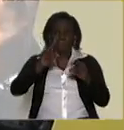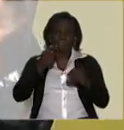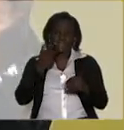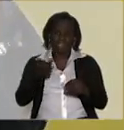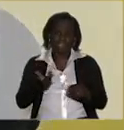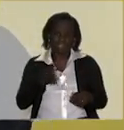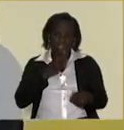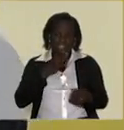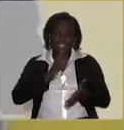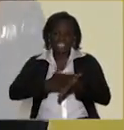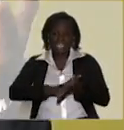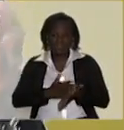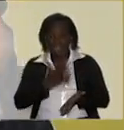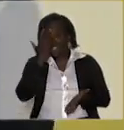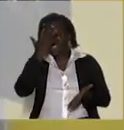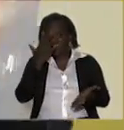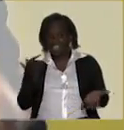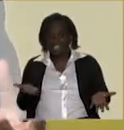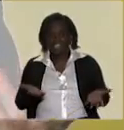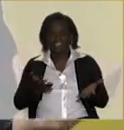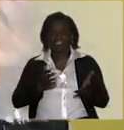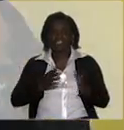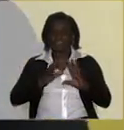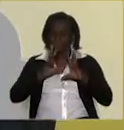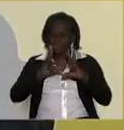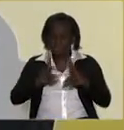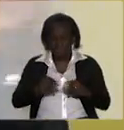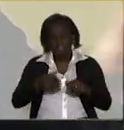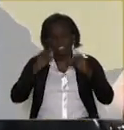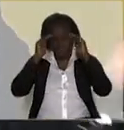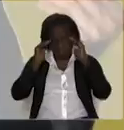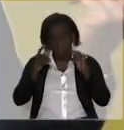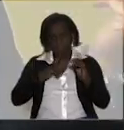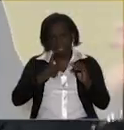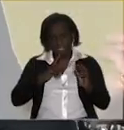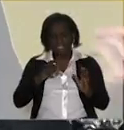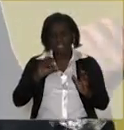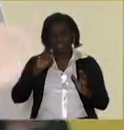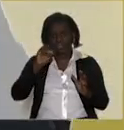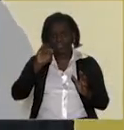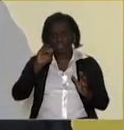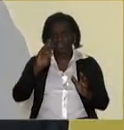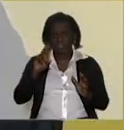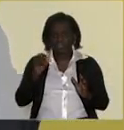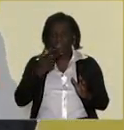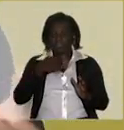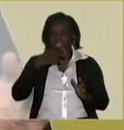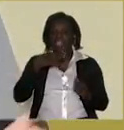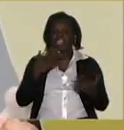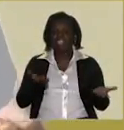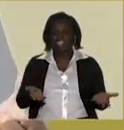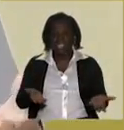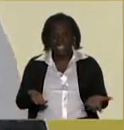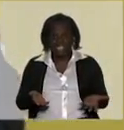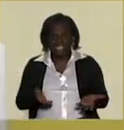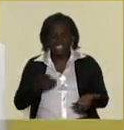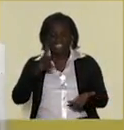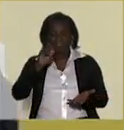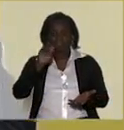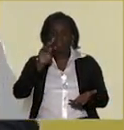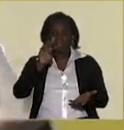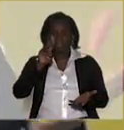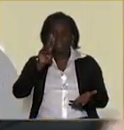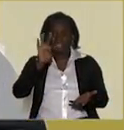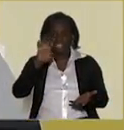Maracanã, e o samba, e o carnaval, e com todo o respeito que eu tenho ao Osório, e a Mangueira, e o E a